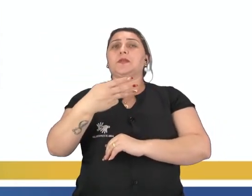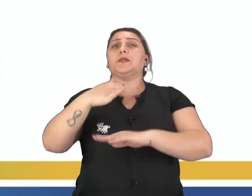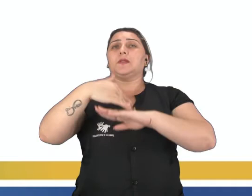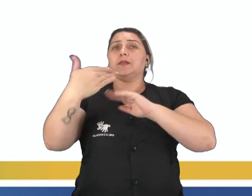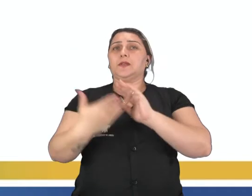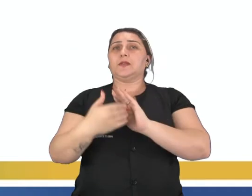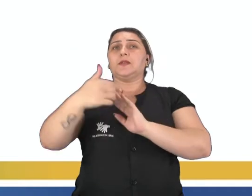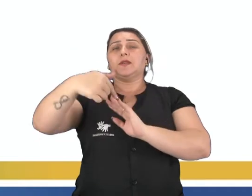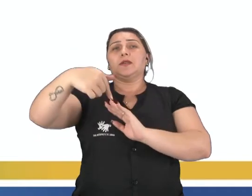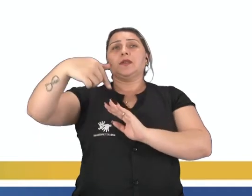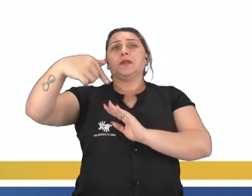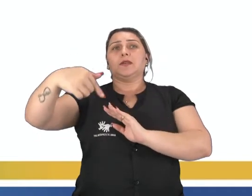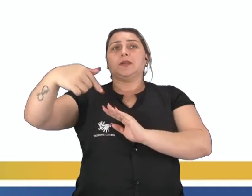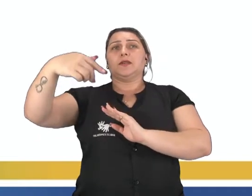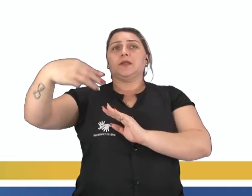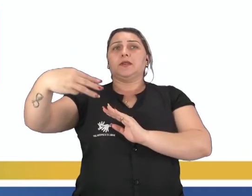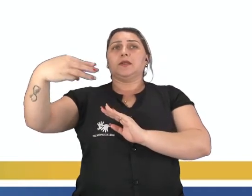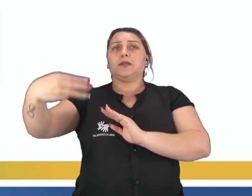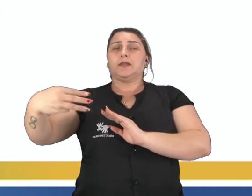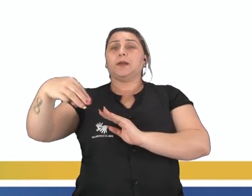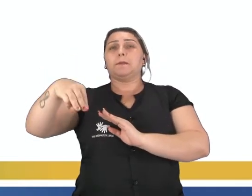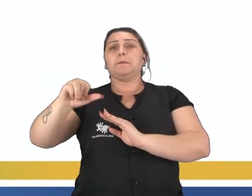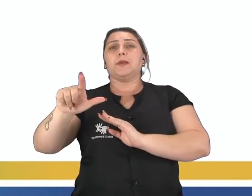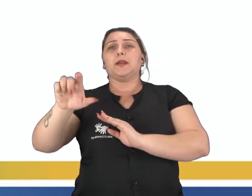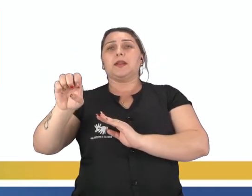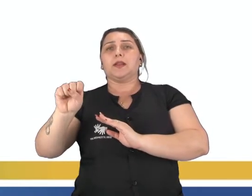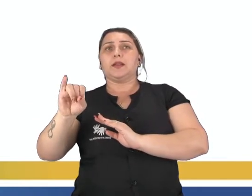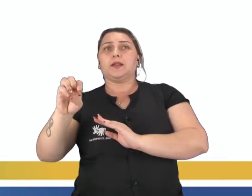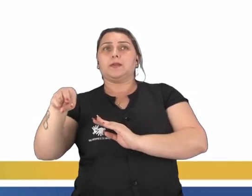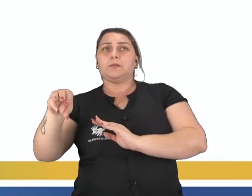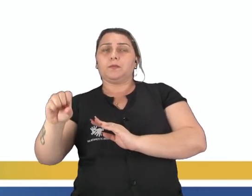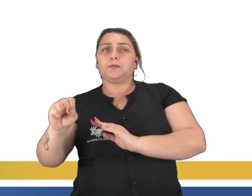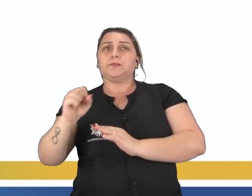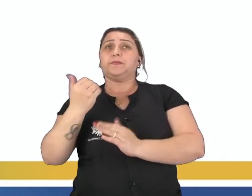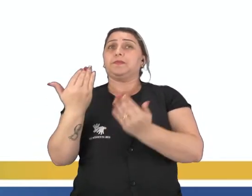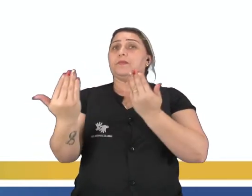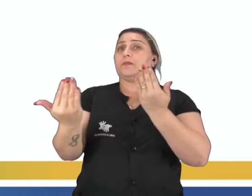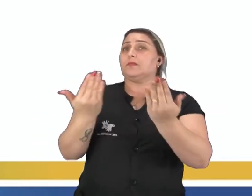e 733 milésimos.